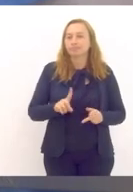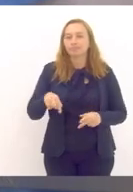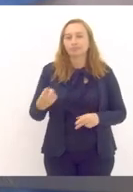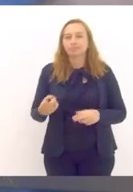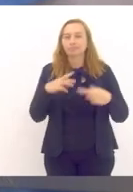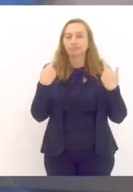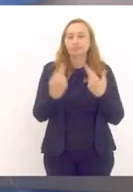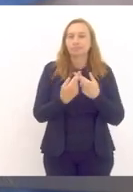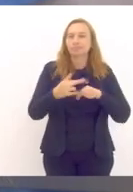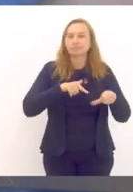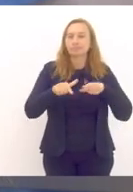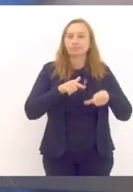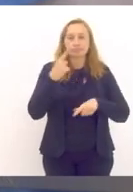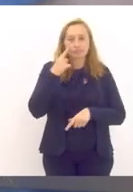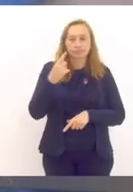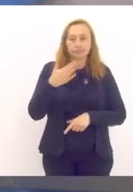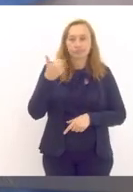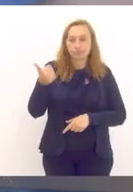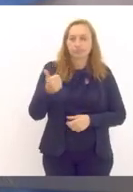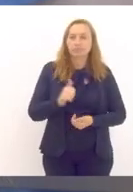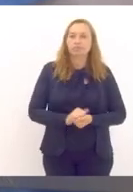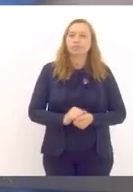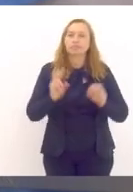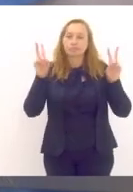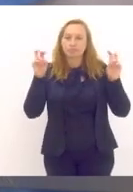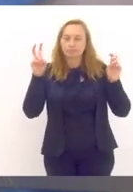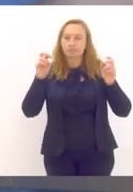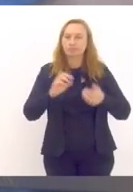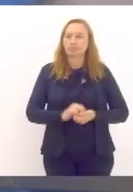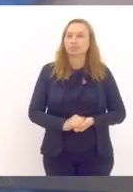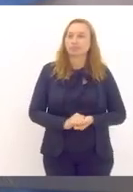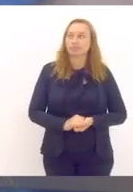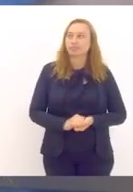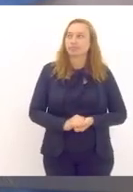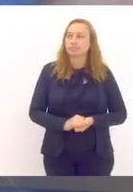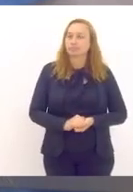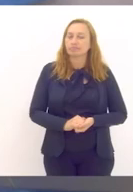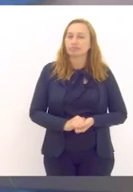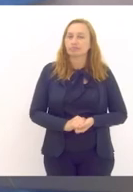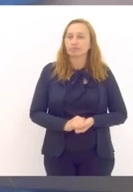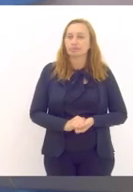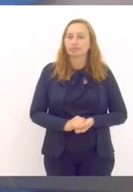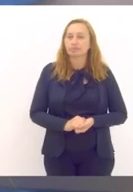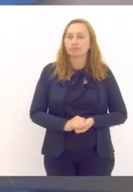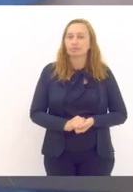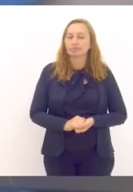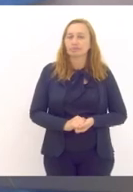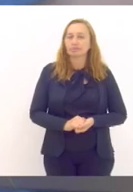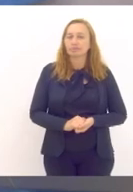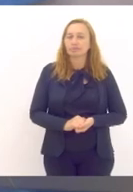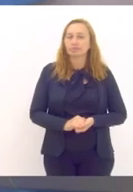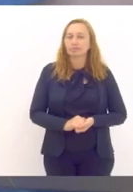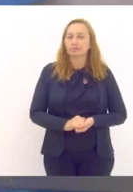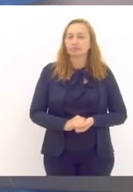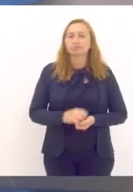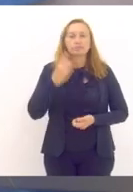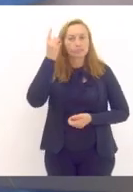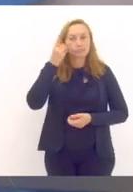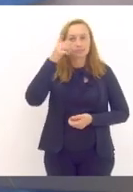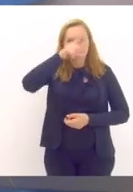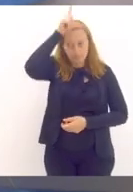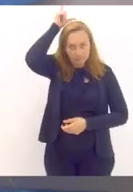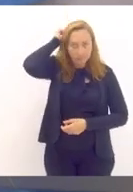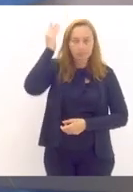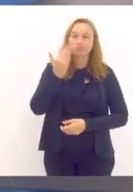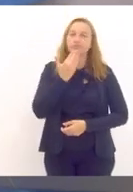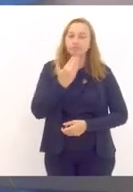trabalho, a gente define mais questões. E eu estou abrindo a inscrição. Está inscrito o deputado Luiz Paulo, que já